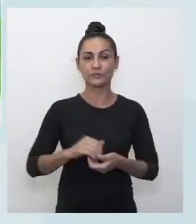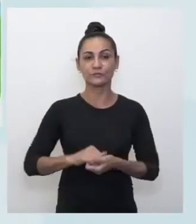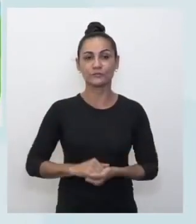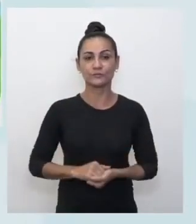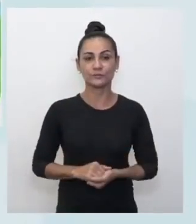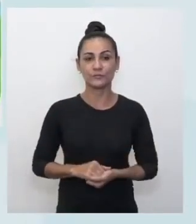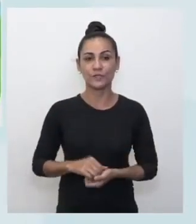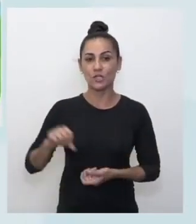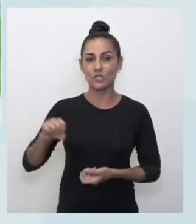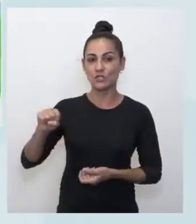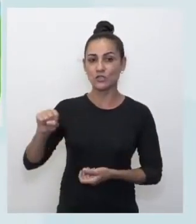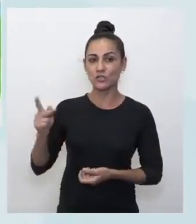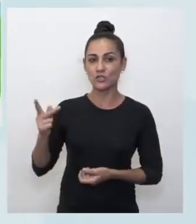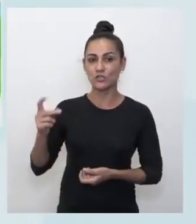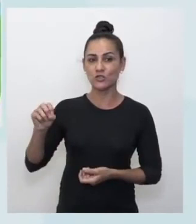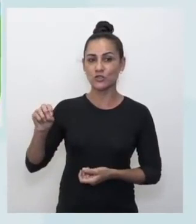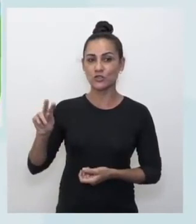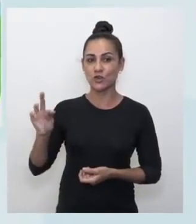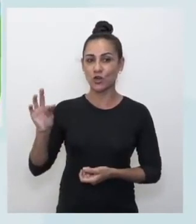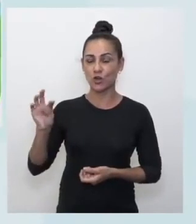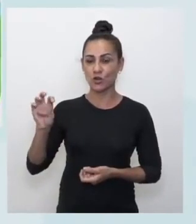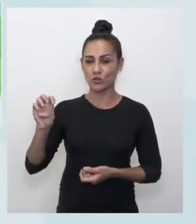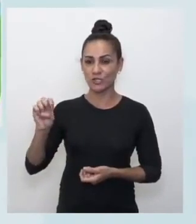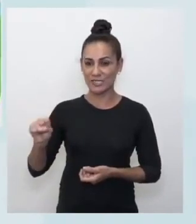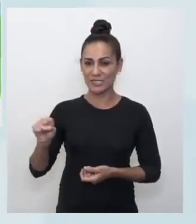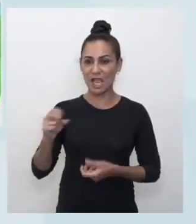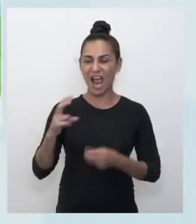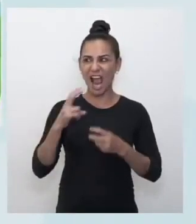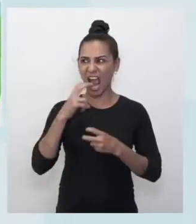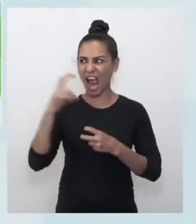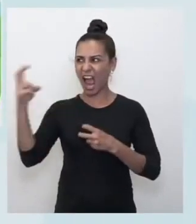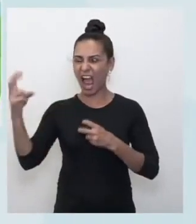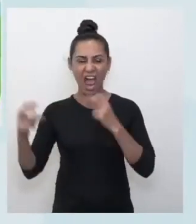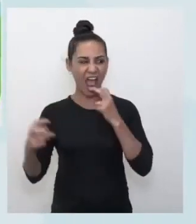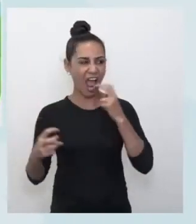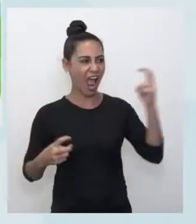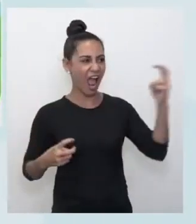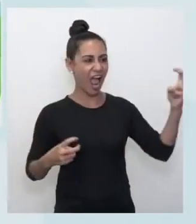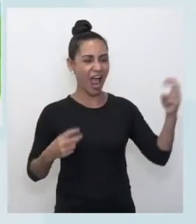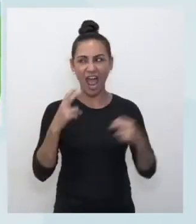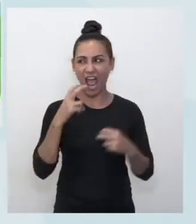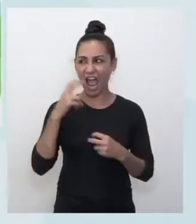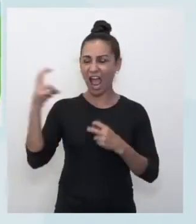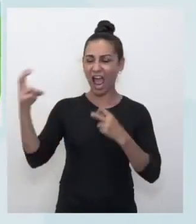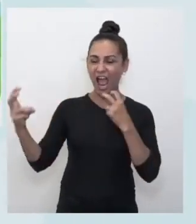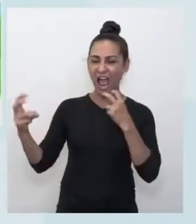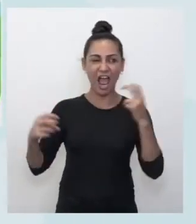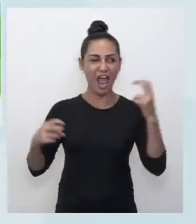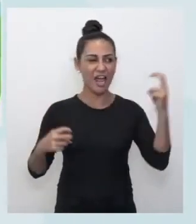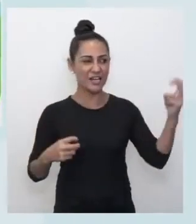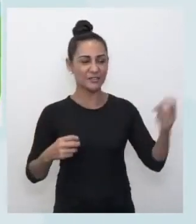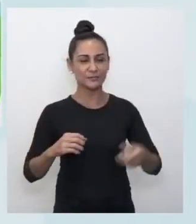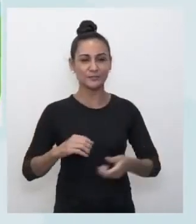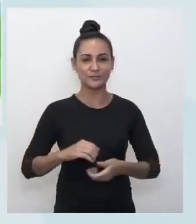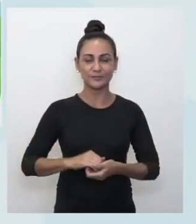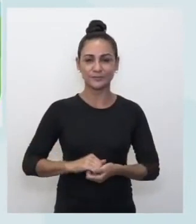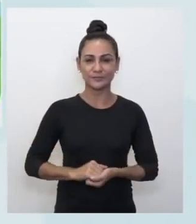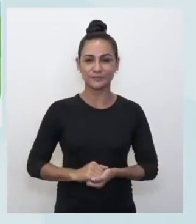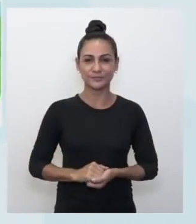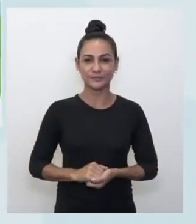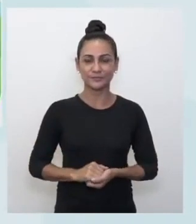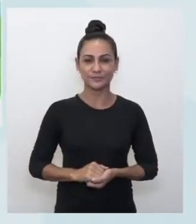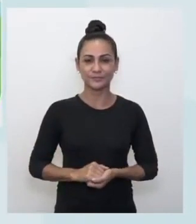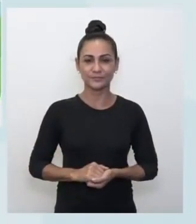the other. Um grita para o outro. I need you to help me get to the other